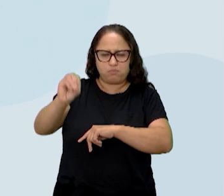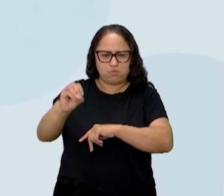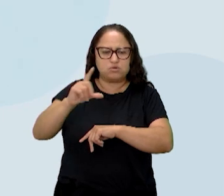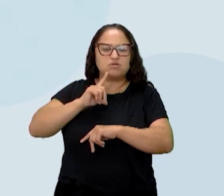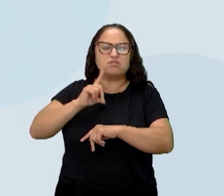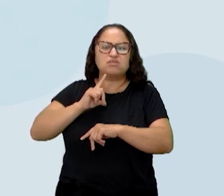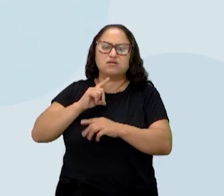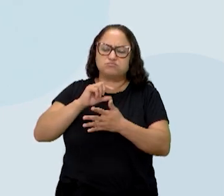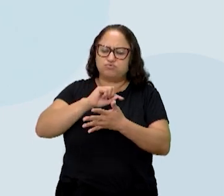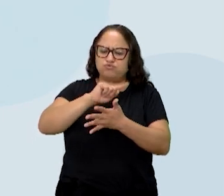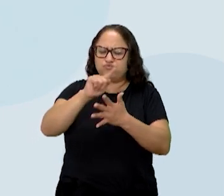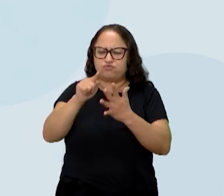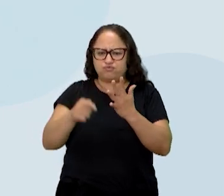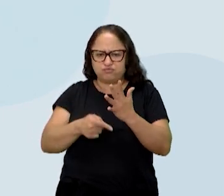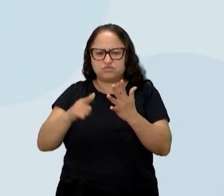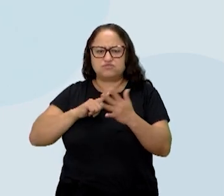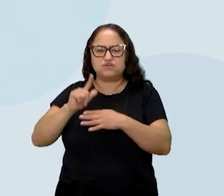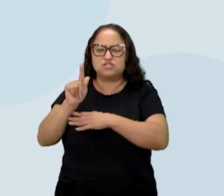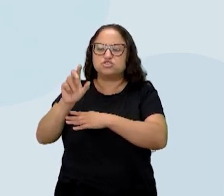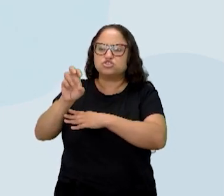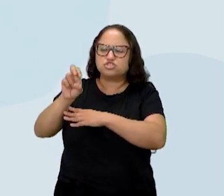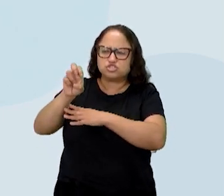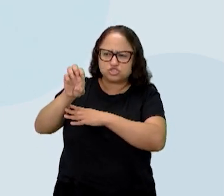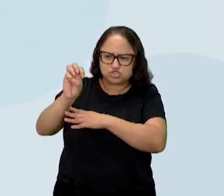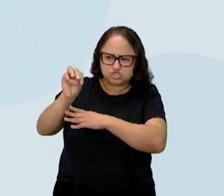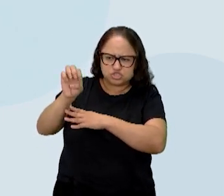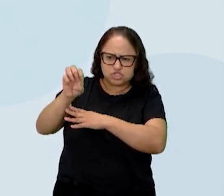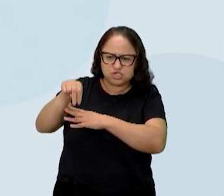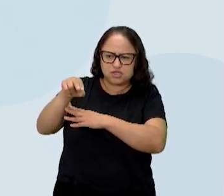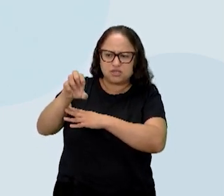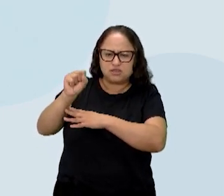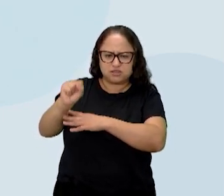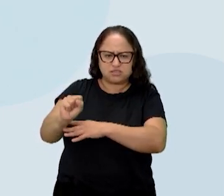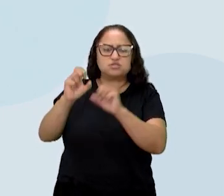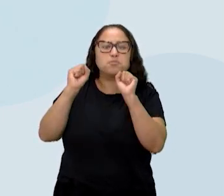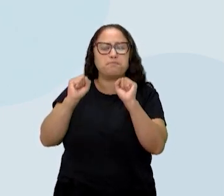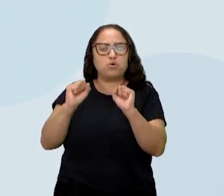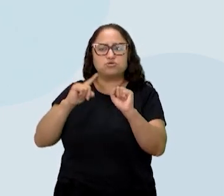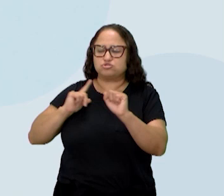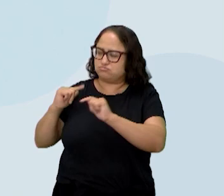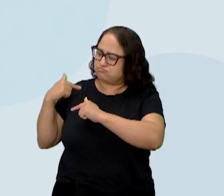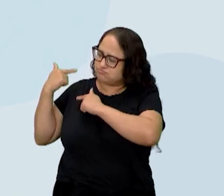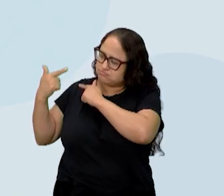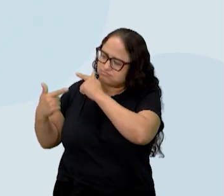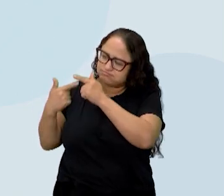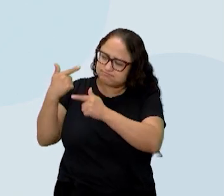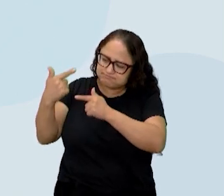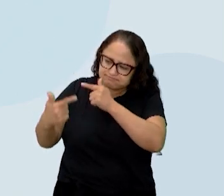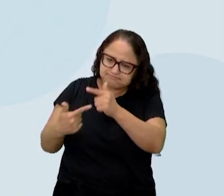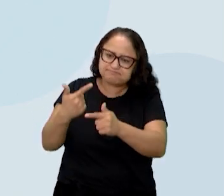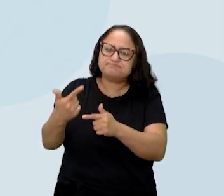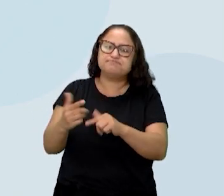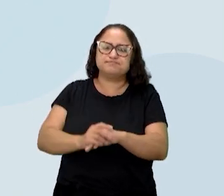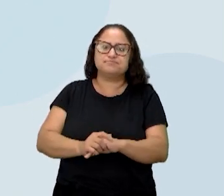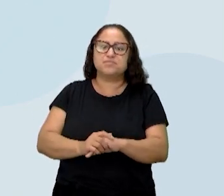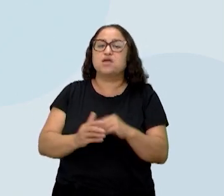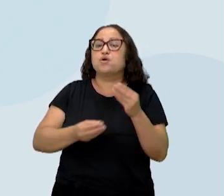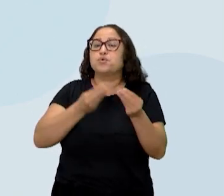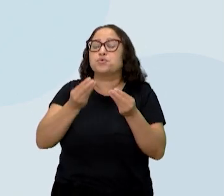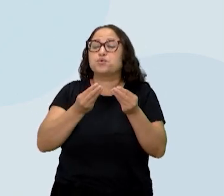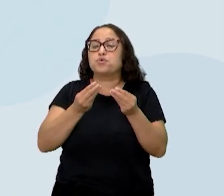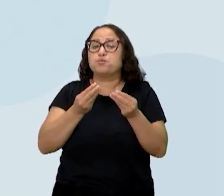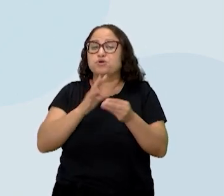série de genes, né, que podem ser aí transmitidos hereditariamente, né? Então, como